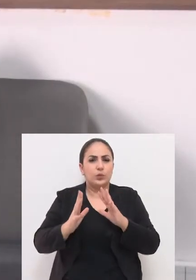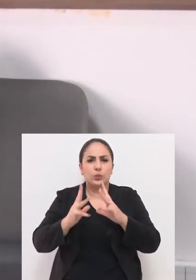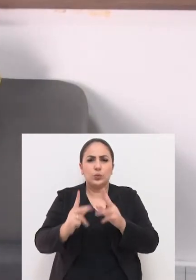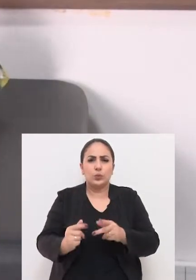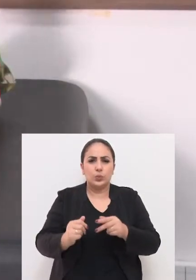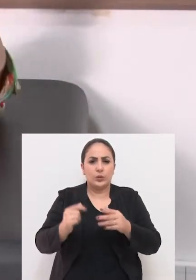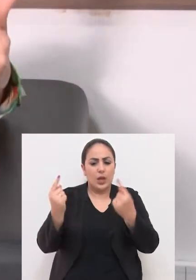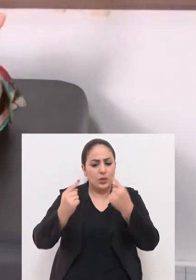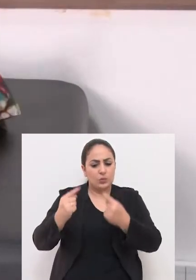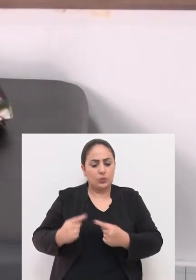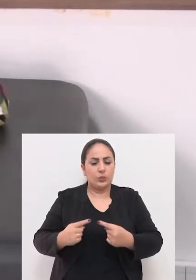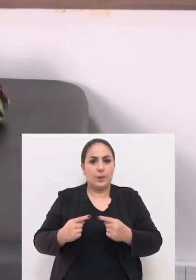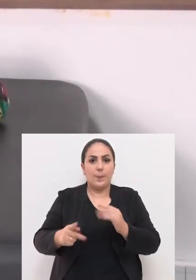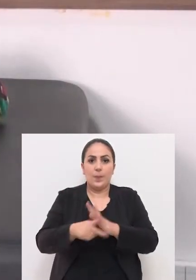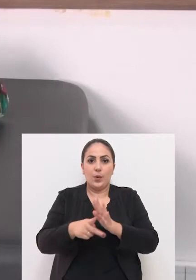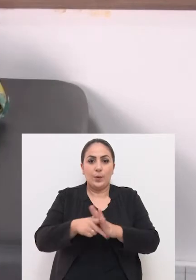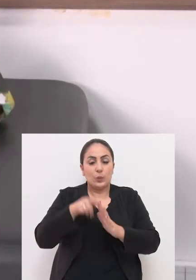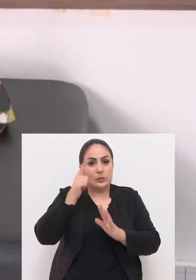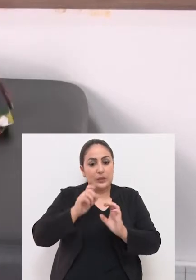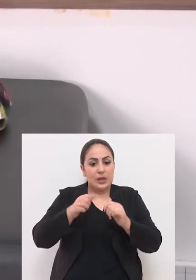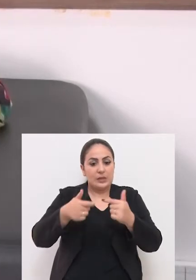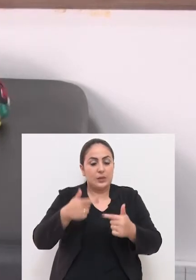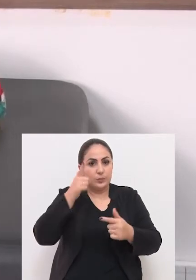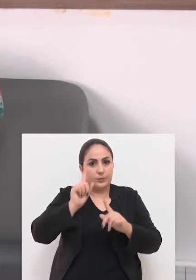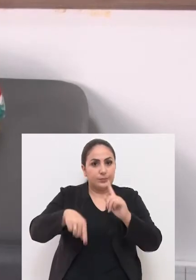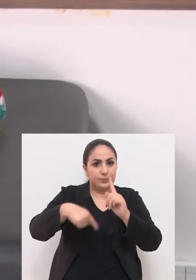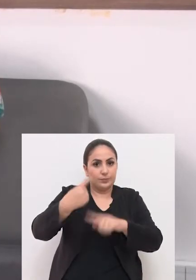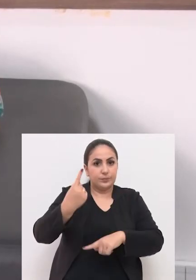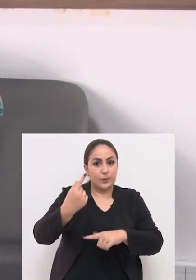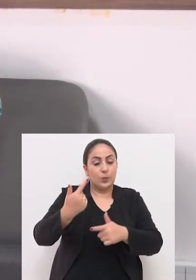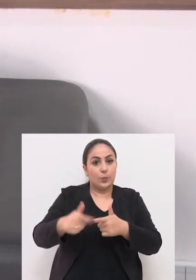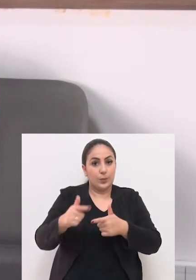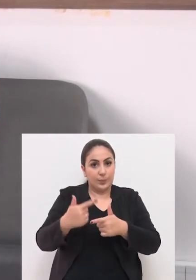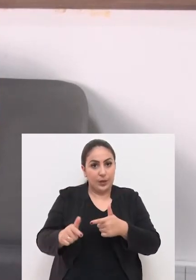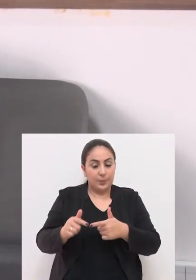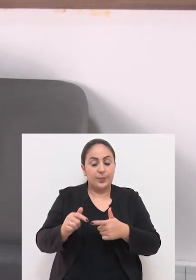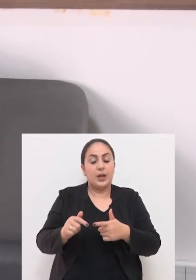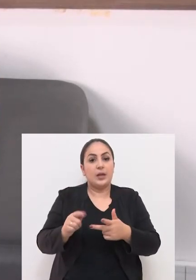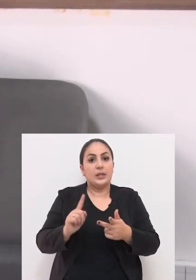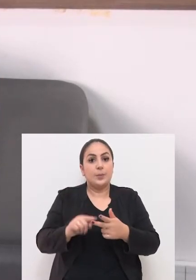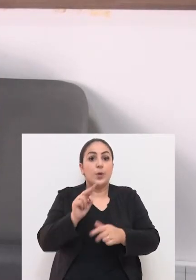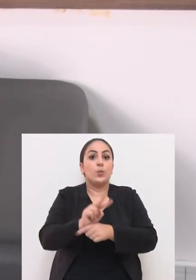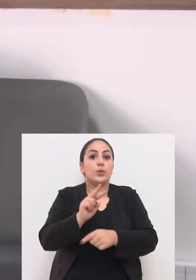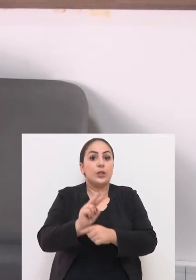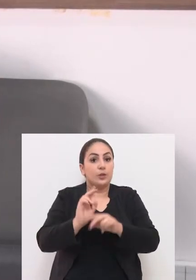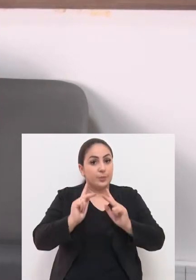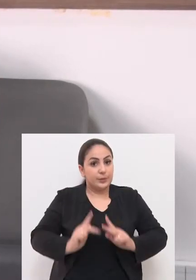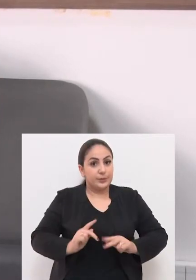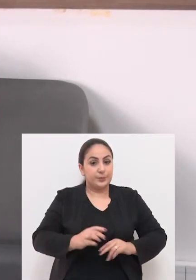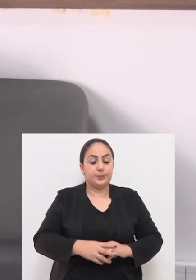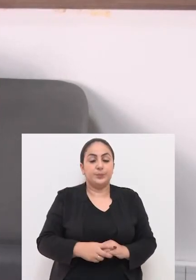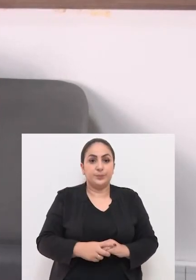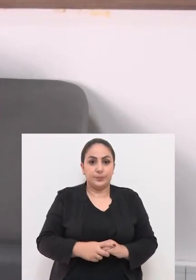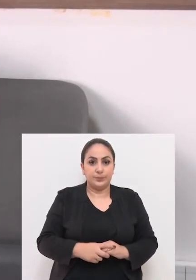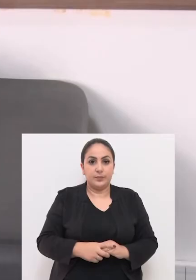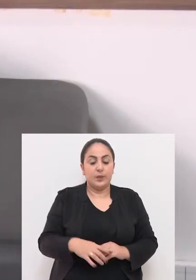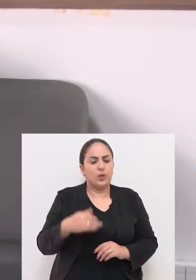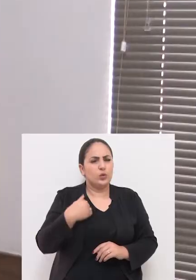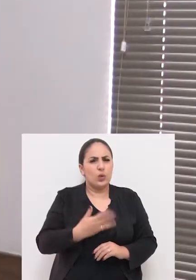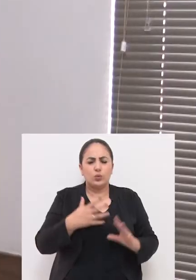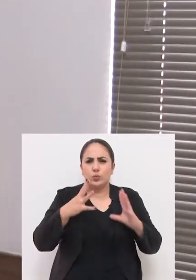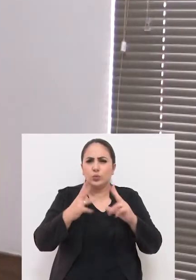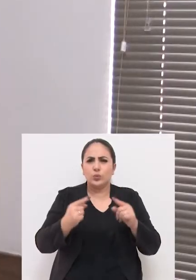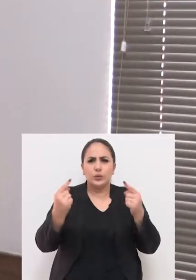universidade direcionou toda a sua estrutura para ações de enfrentamento à crise e para o cuidado com as